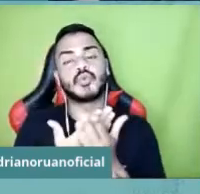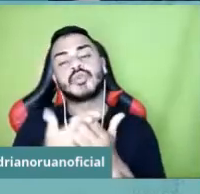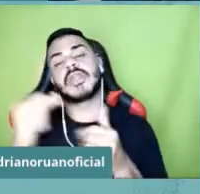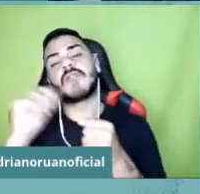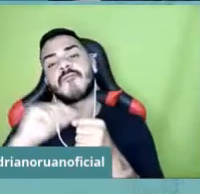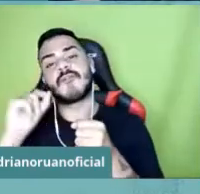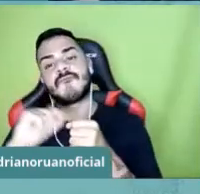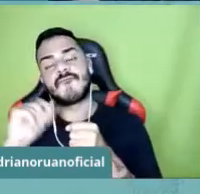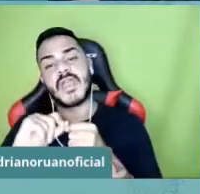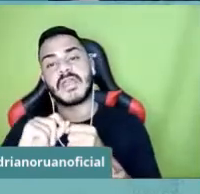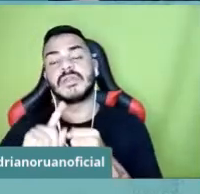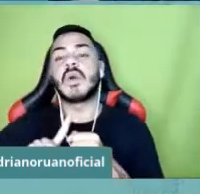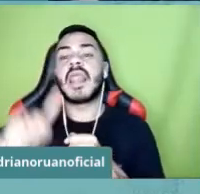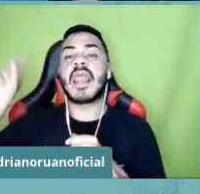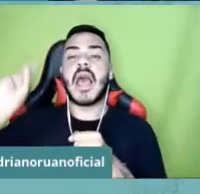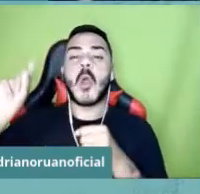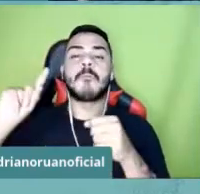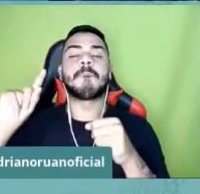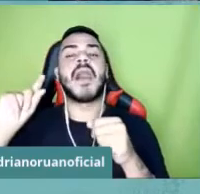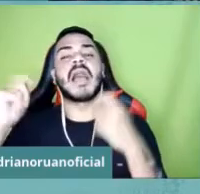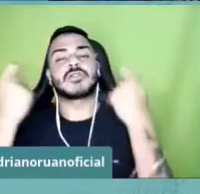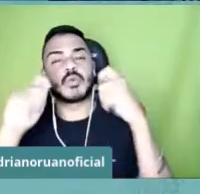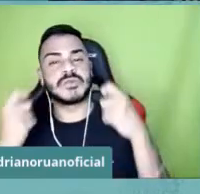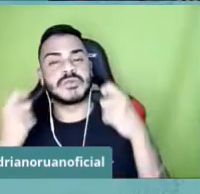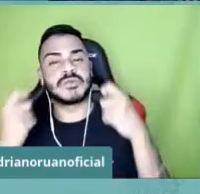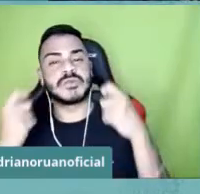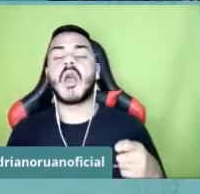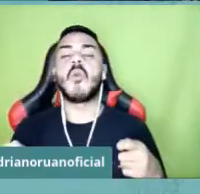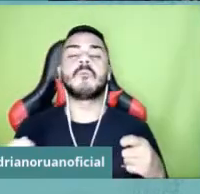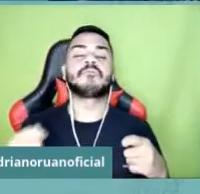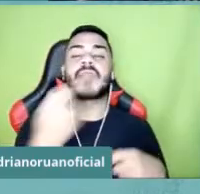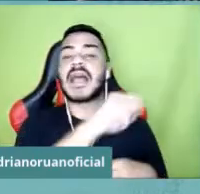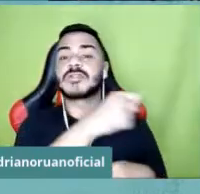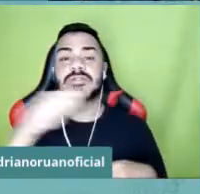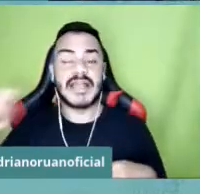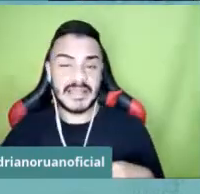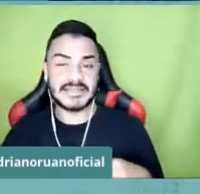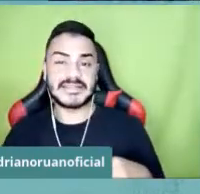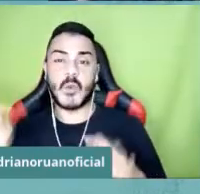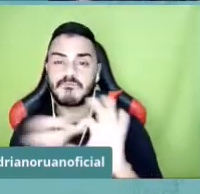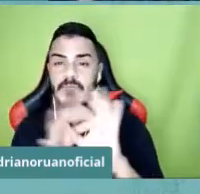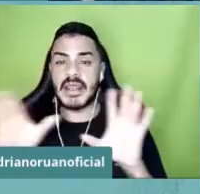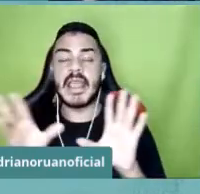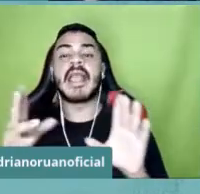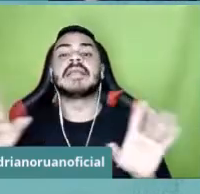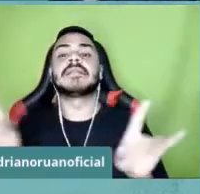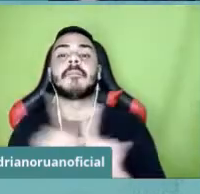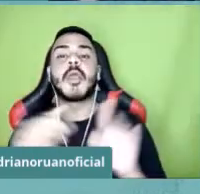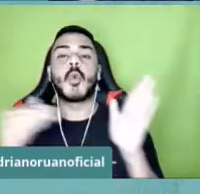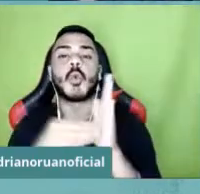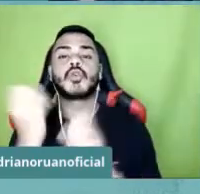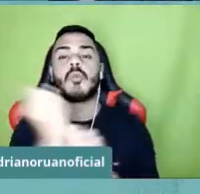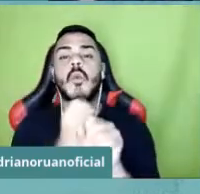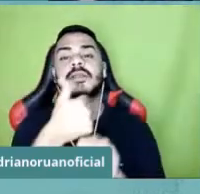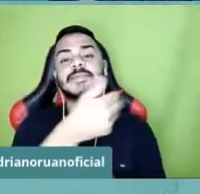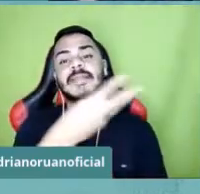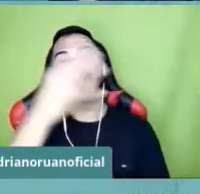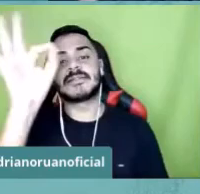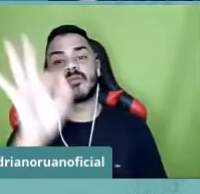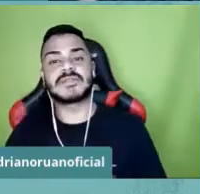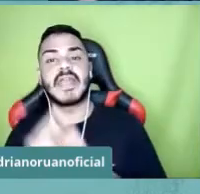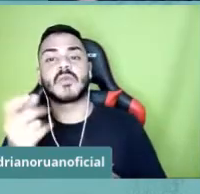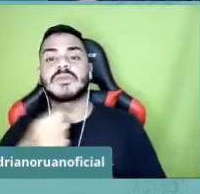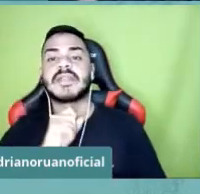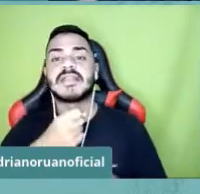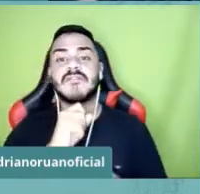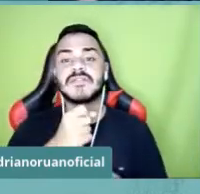por uma associação independente, que mostrou que no último ano 13% dos entrevistados ou não se